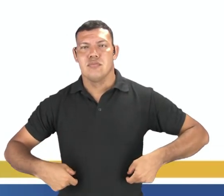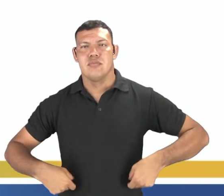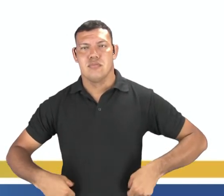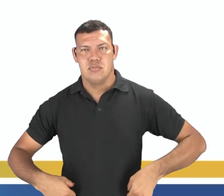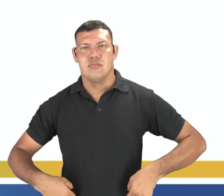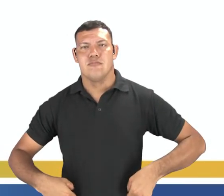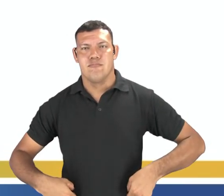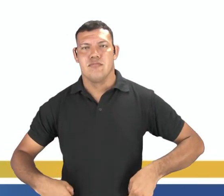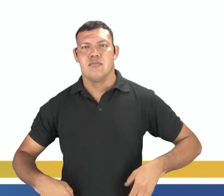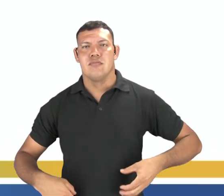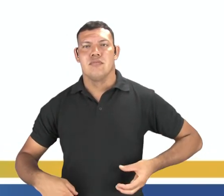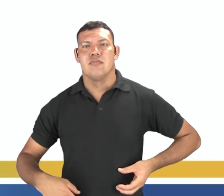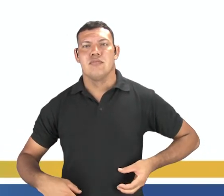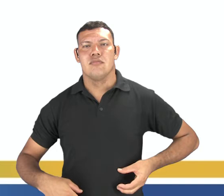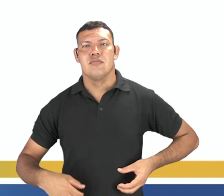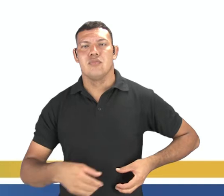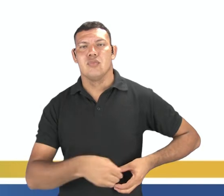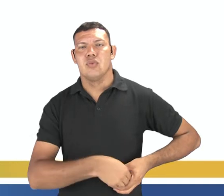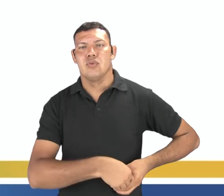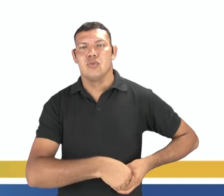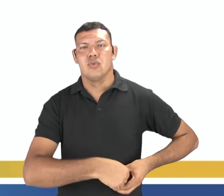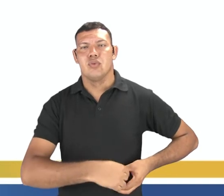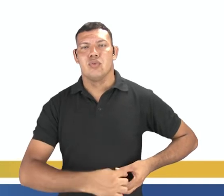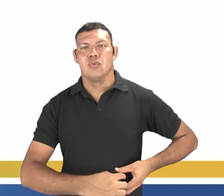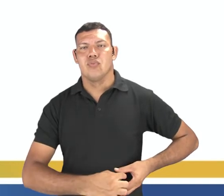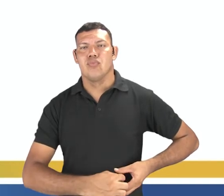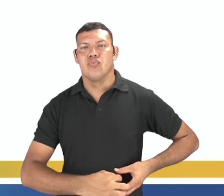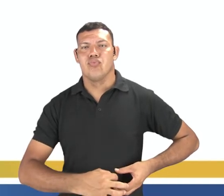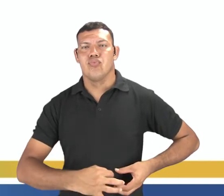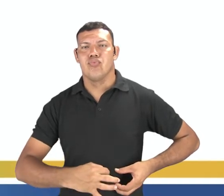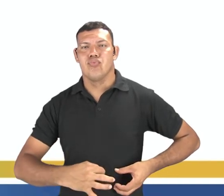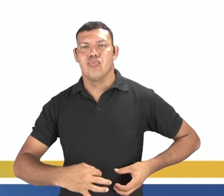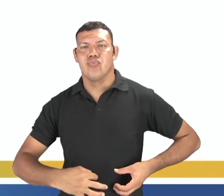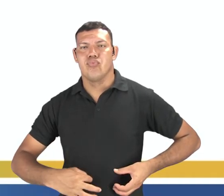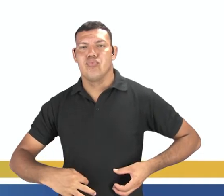que transportam os óvulos, que romperam